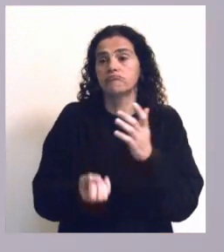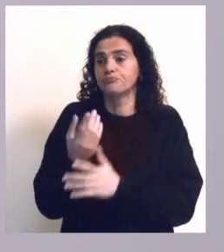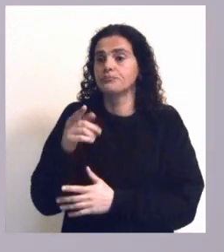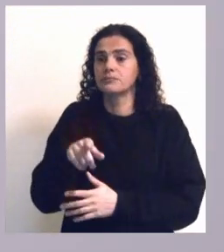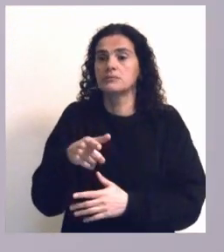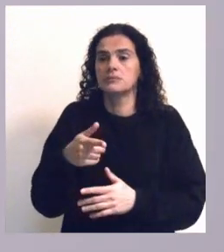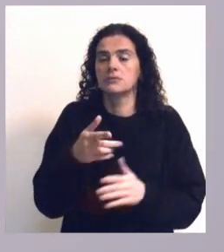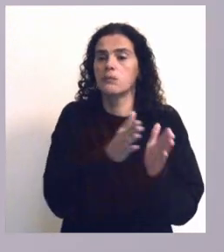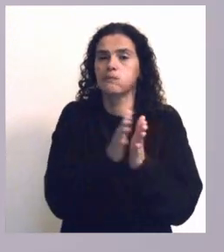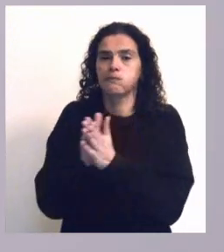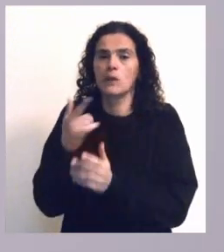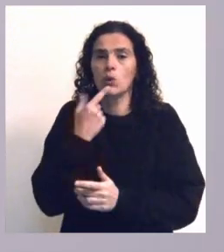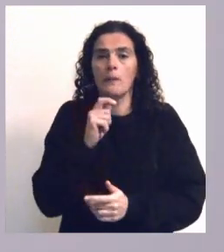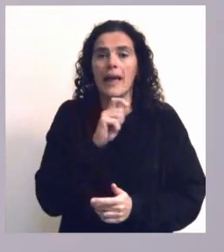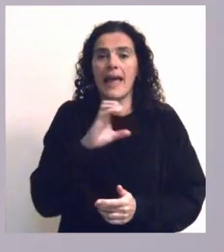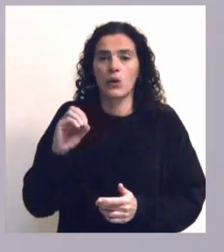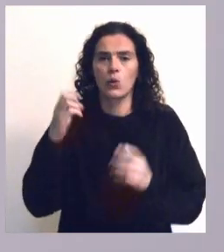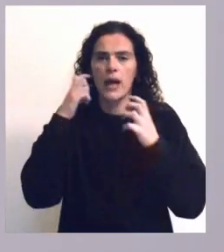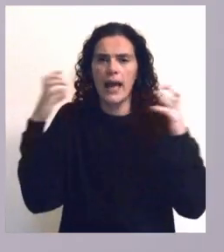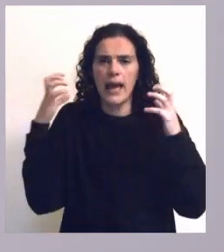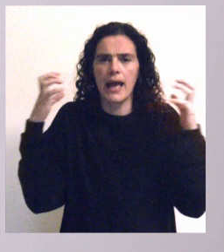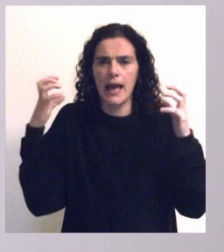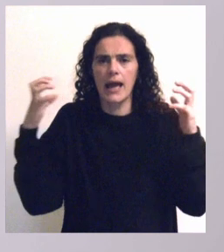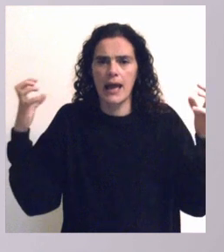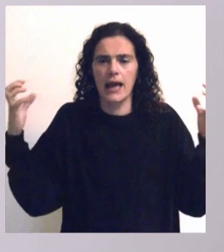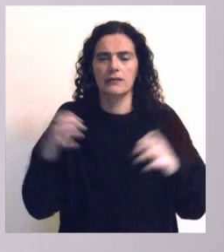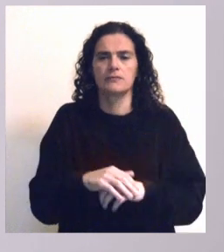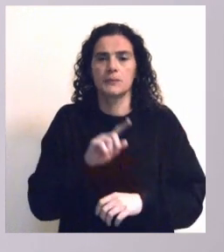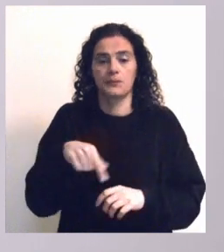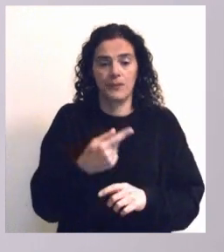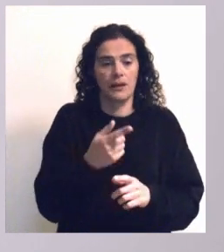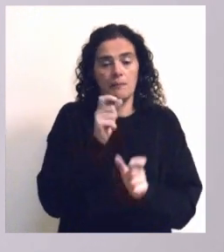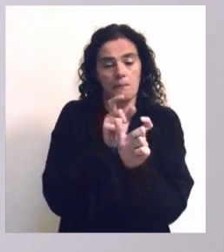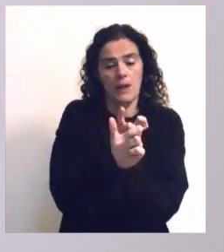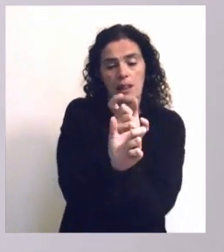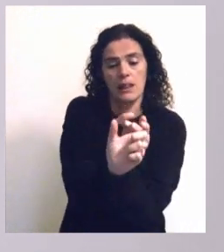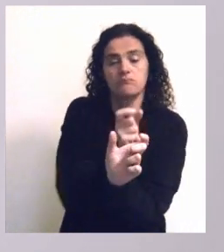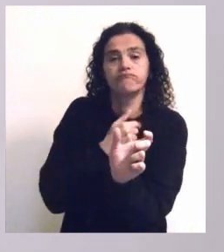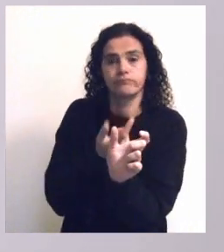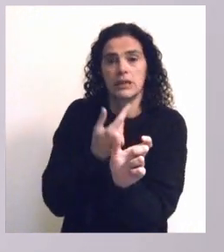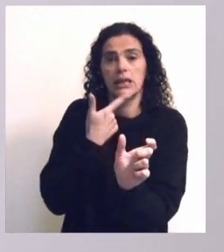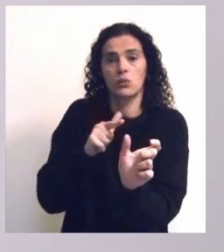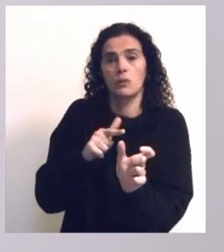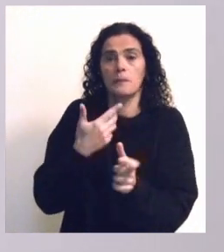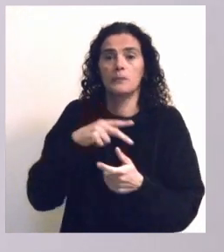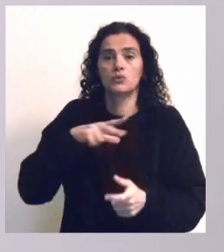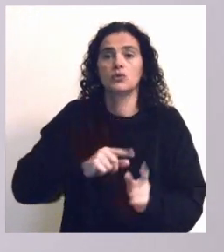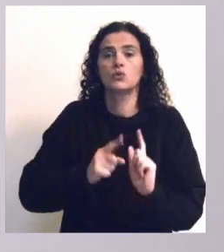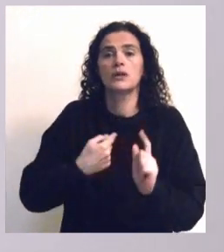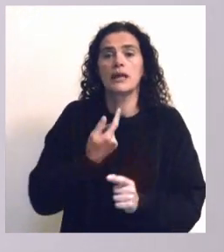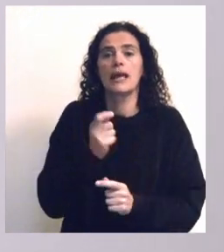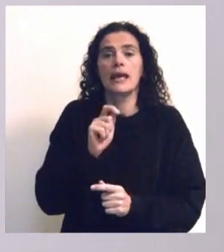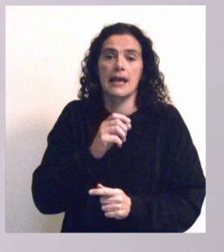proveniente de uma série chamada Eco. Eco é um prefixo utilizado na língua portuguesa